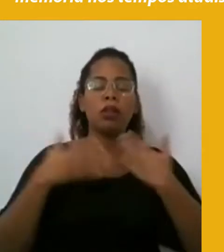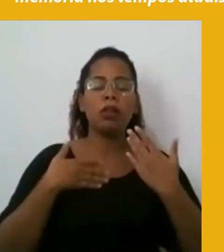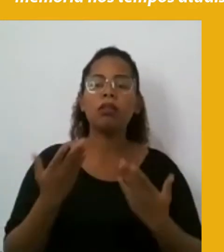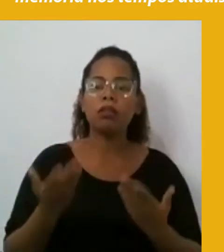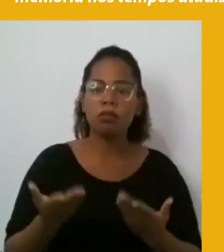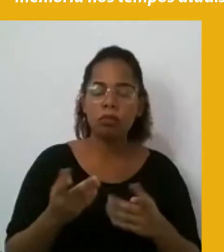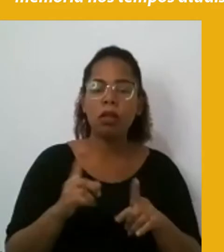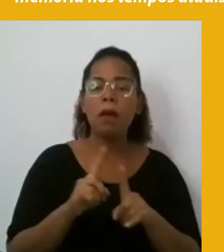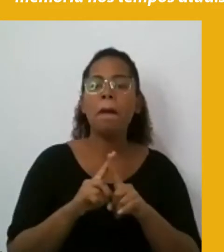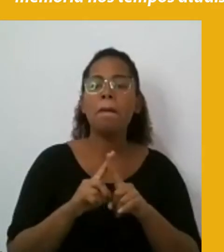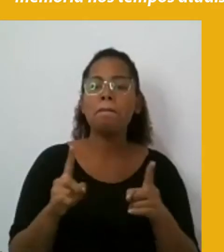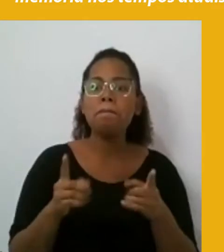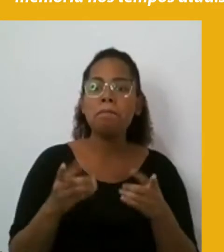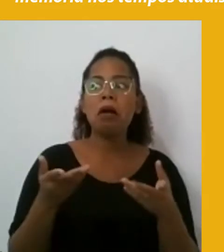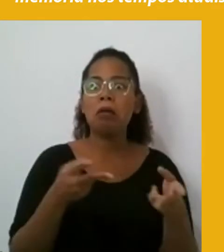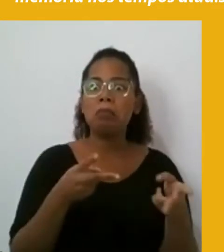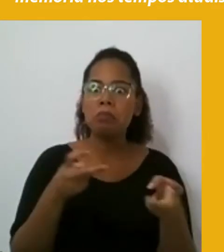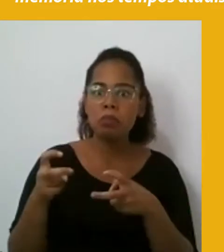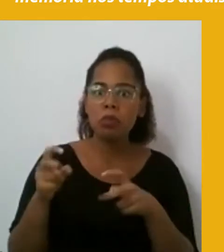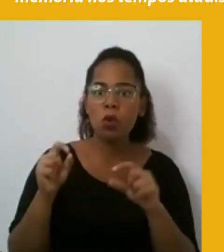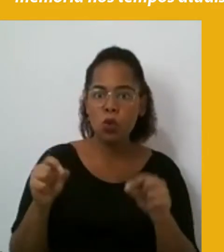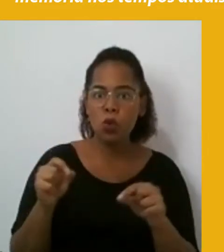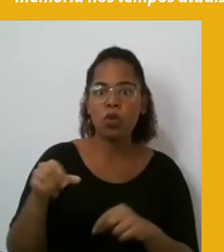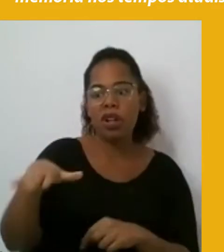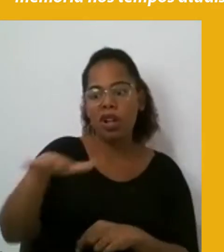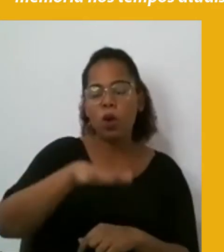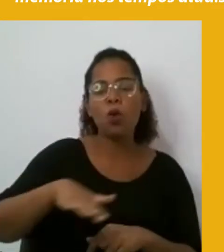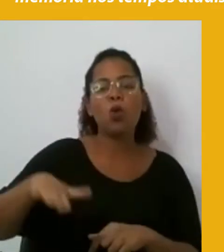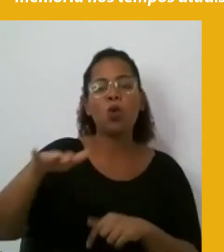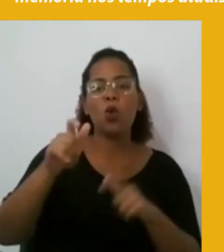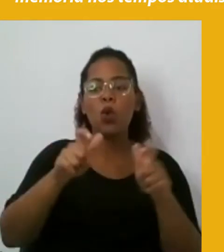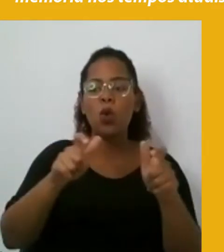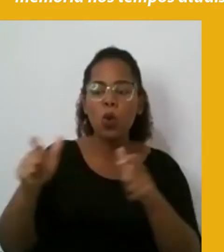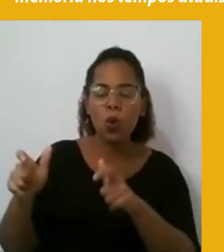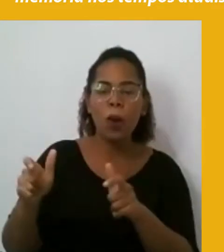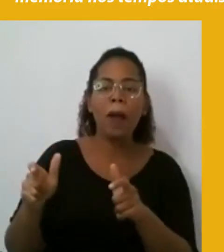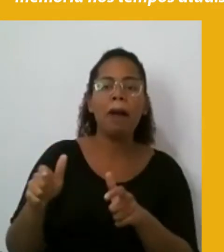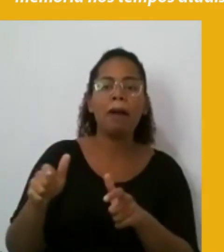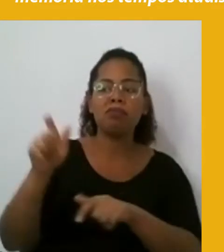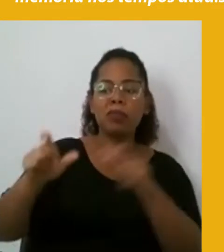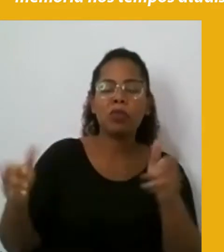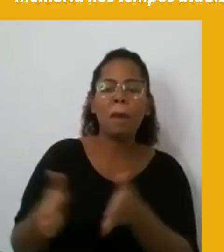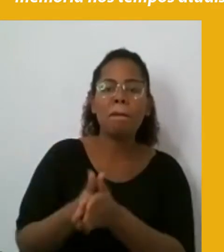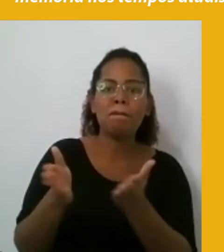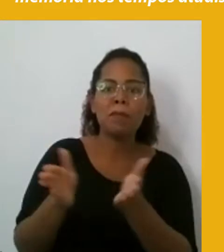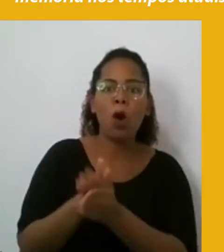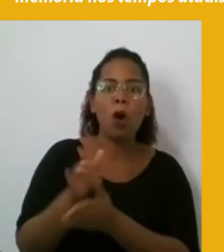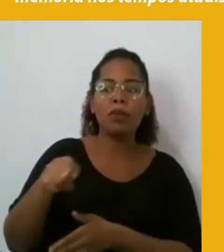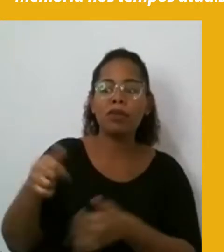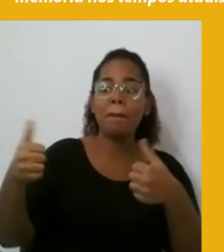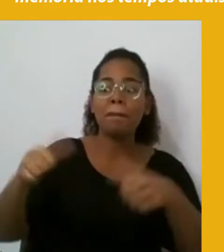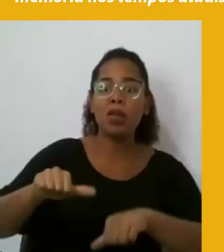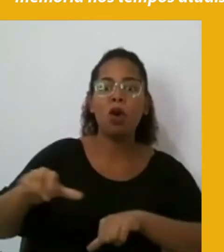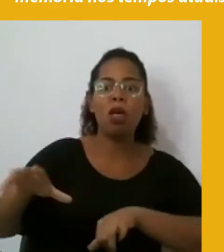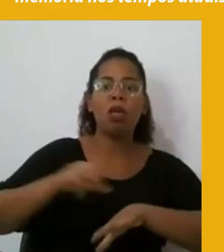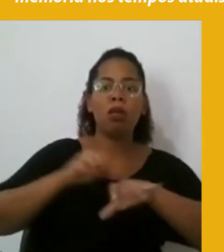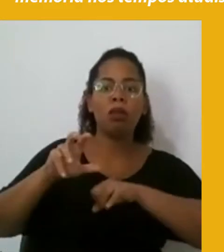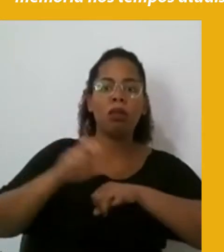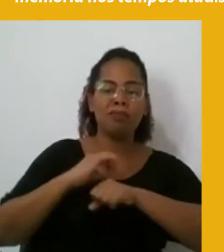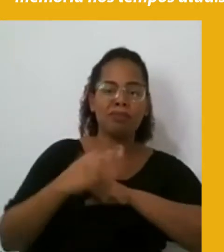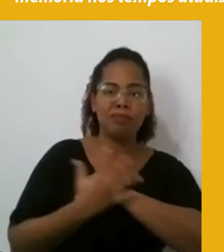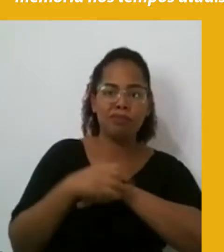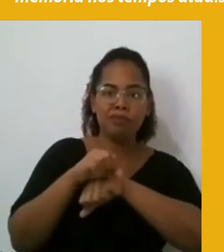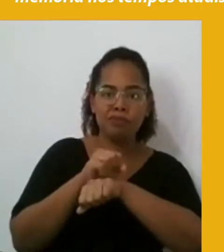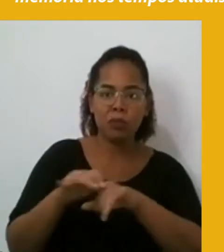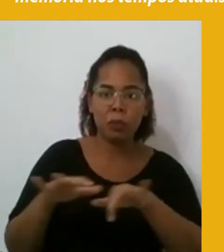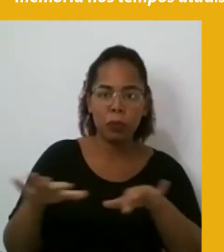uma ordenação. Então, assim, a famosa Mesa Redonda de Santiago, de 72, considerada uma carta de mudança do paradigma